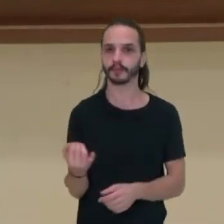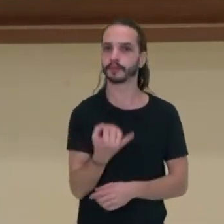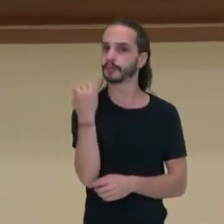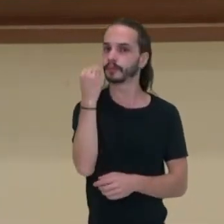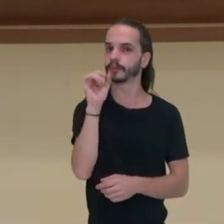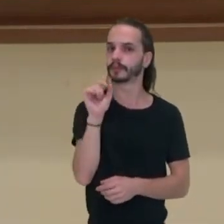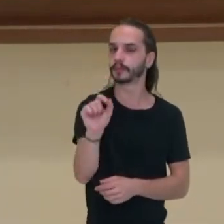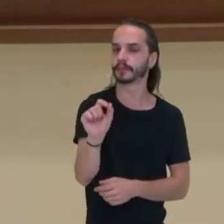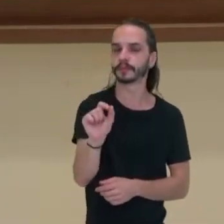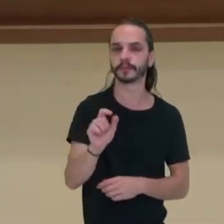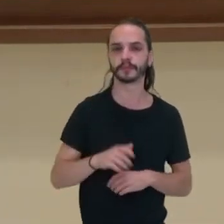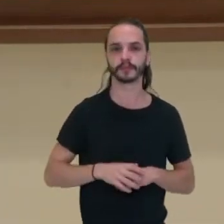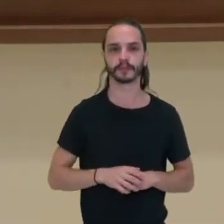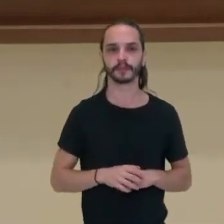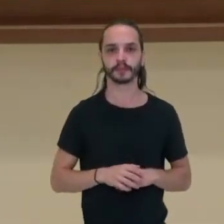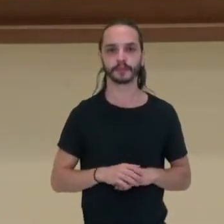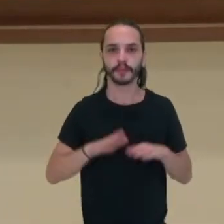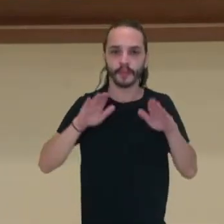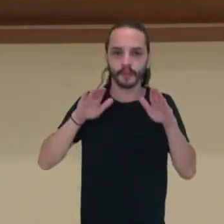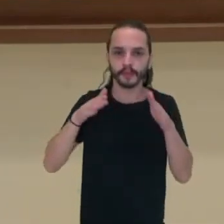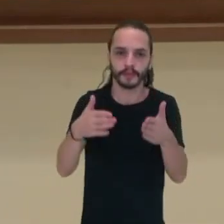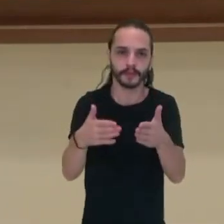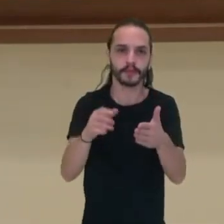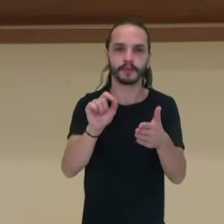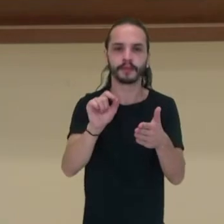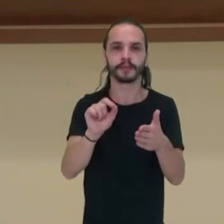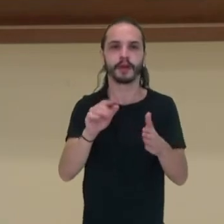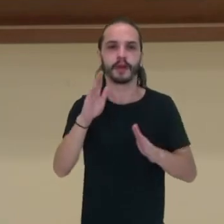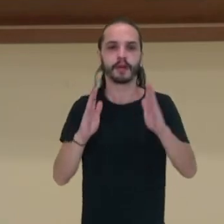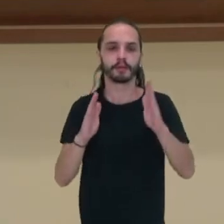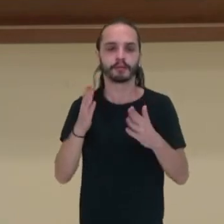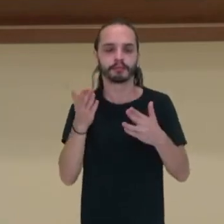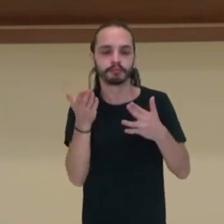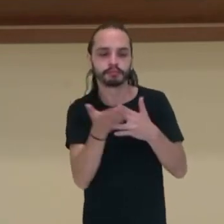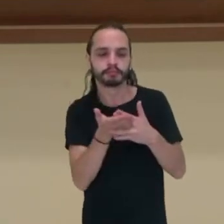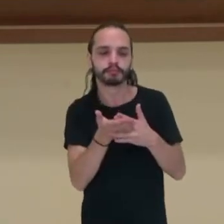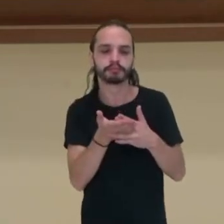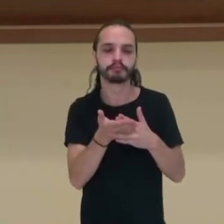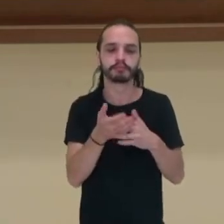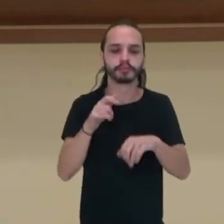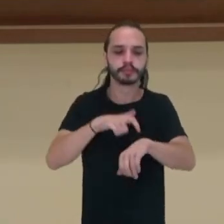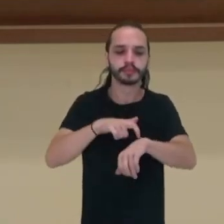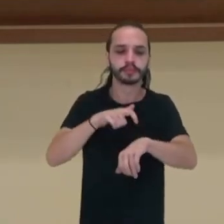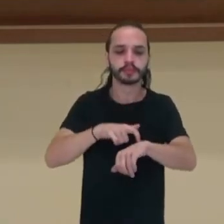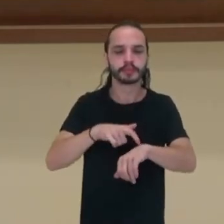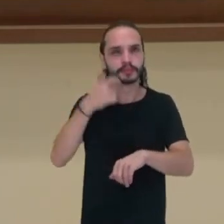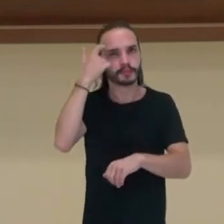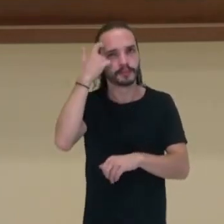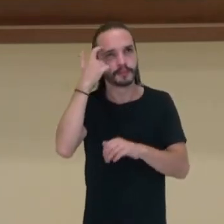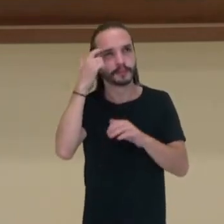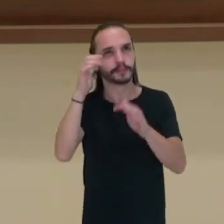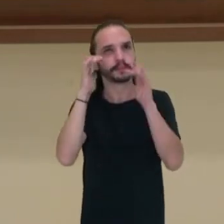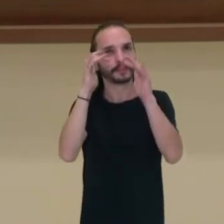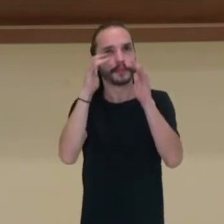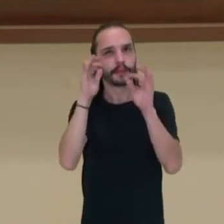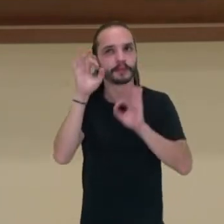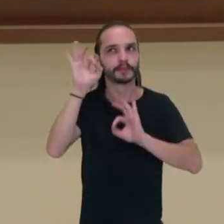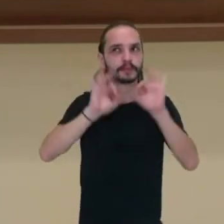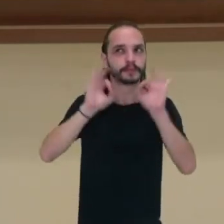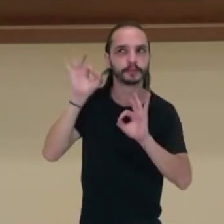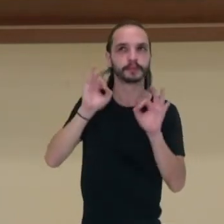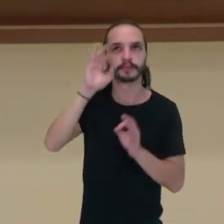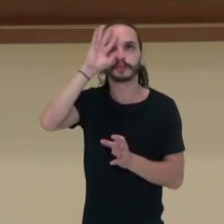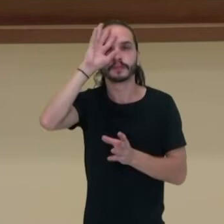estar focando nisso, né? Dar um tempinho para você tentar colocar essas ideias em ordem, pensar um pouquinho,